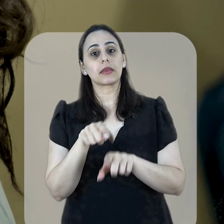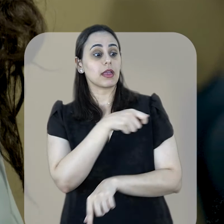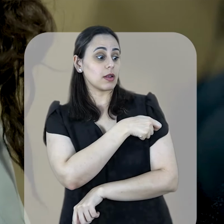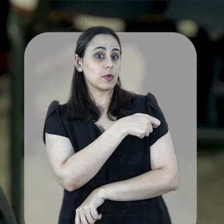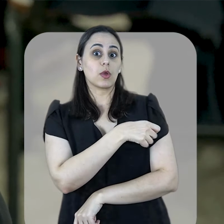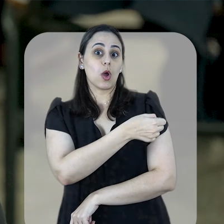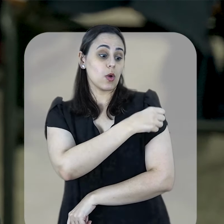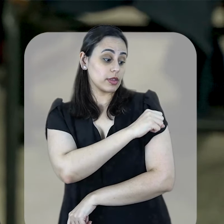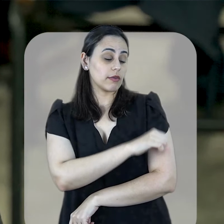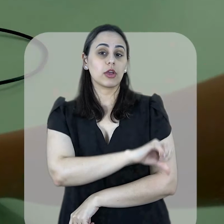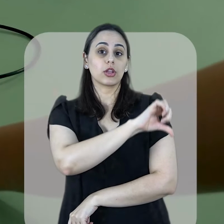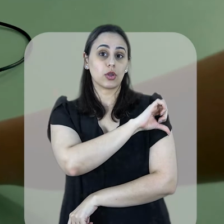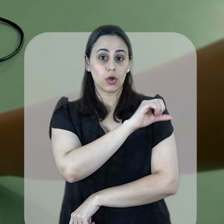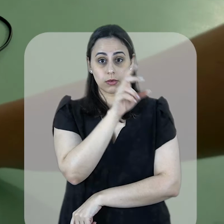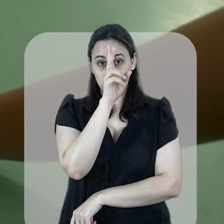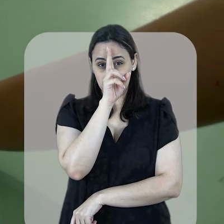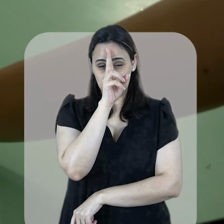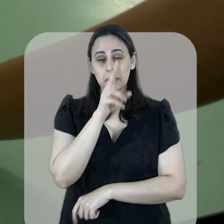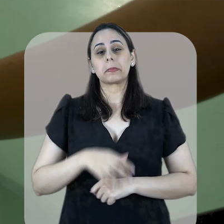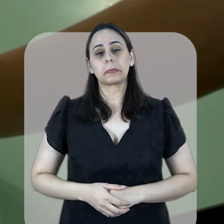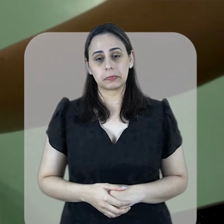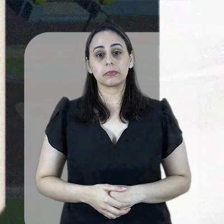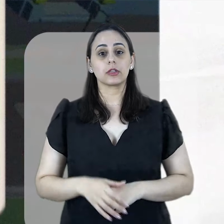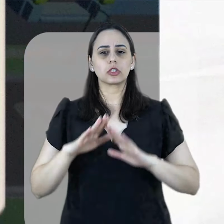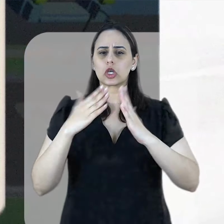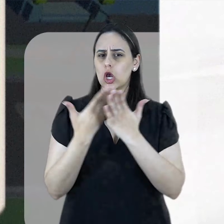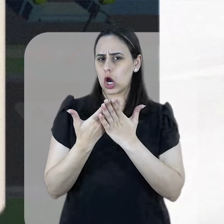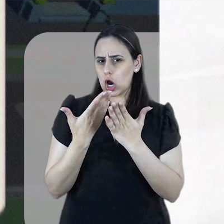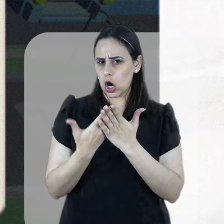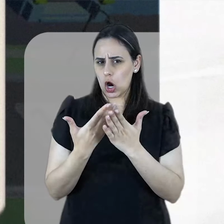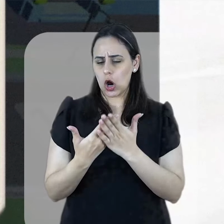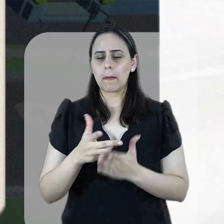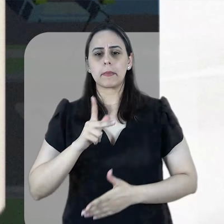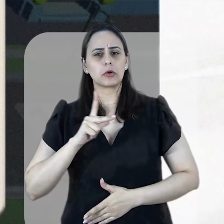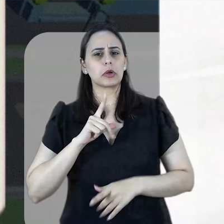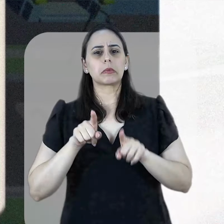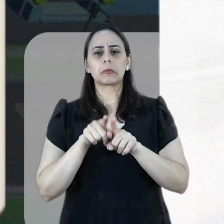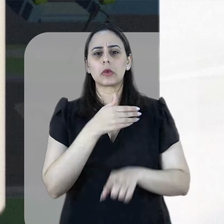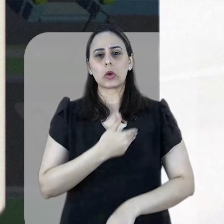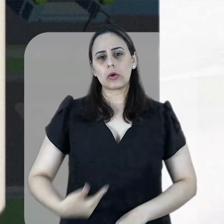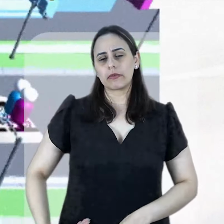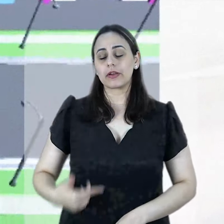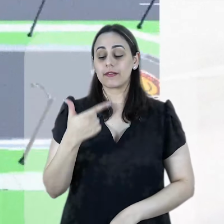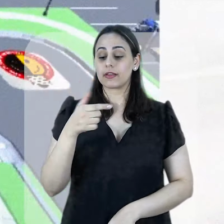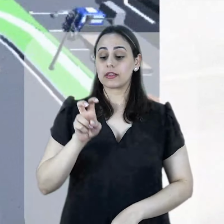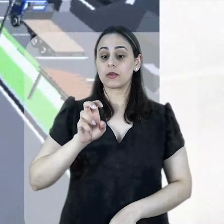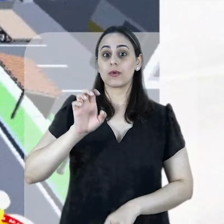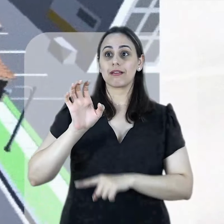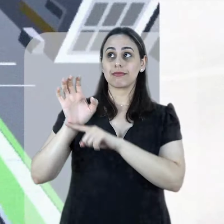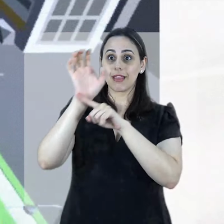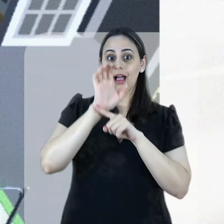do 8º e 9º ano do ensino fundamental de escolas públicas e privadas de todos os 25